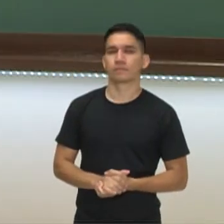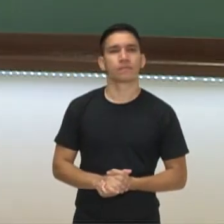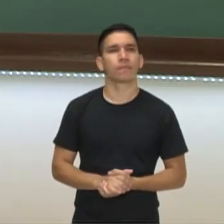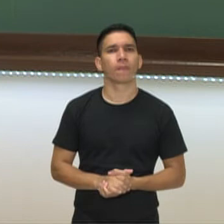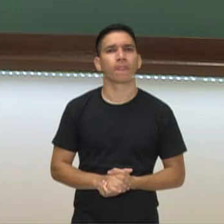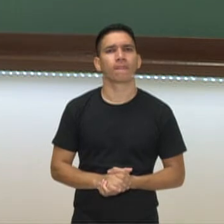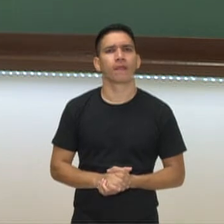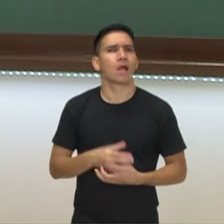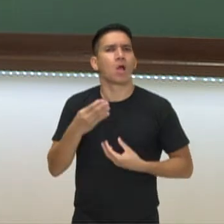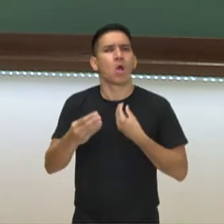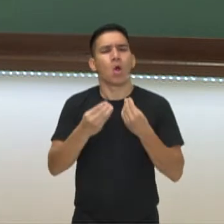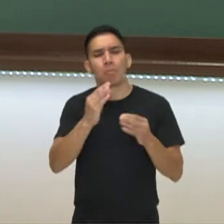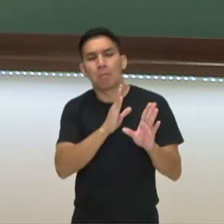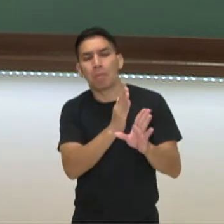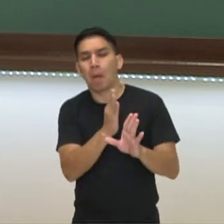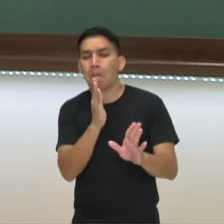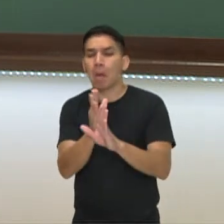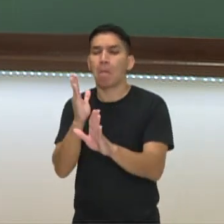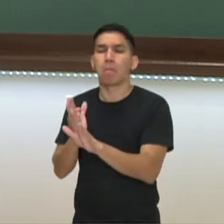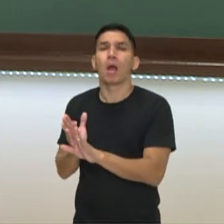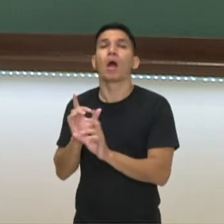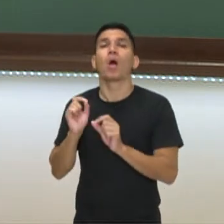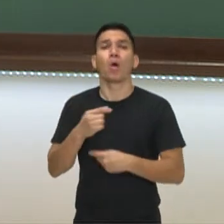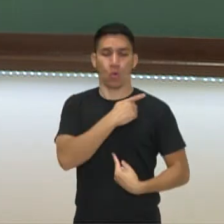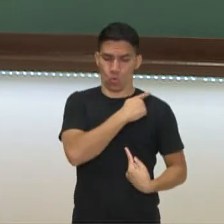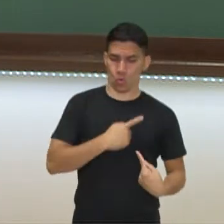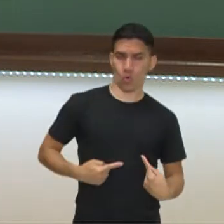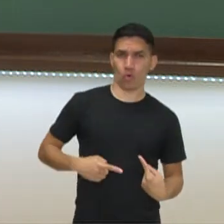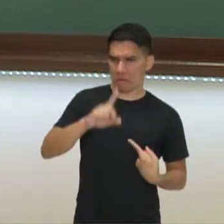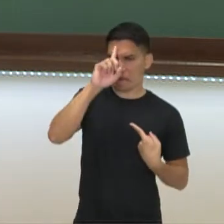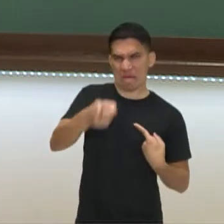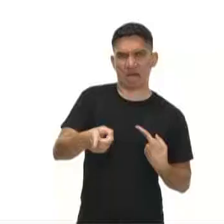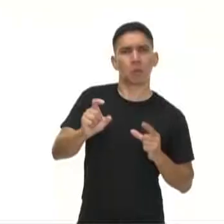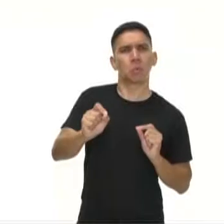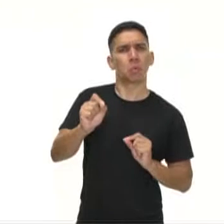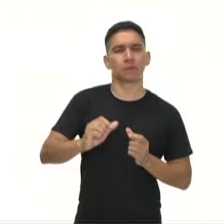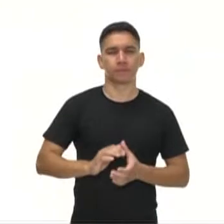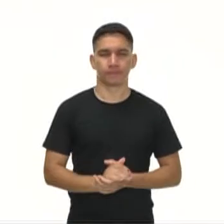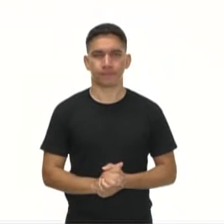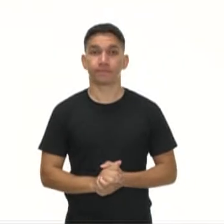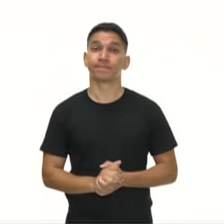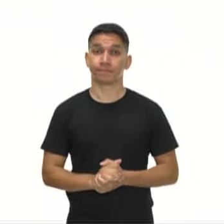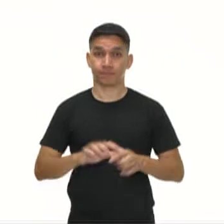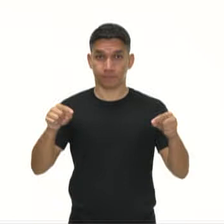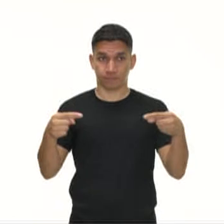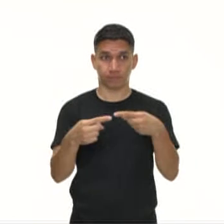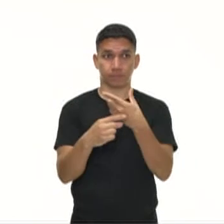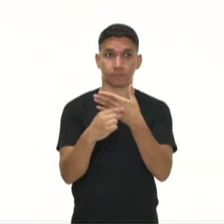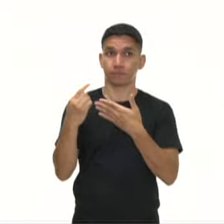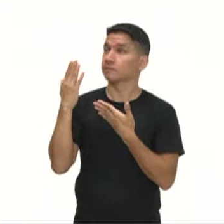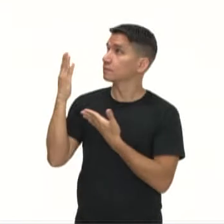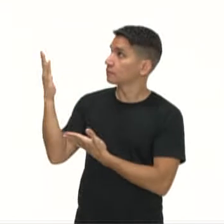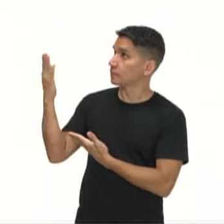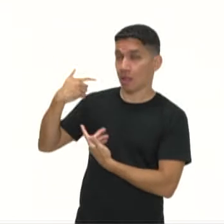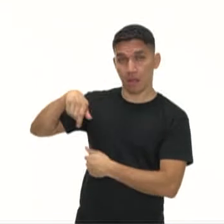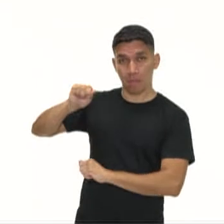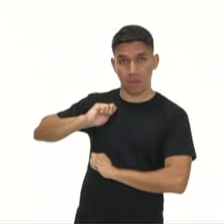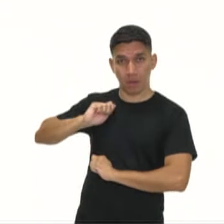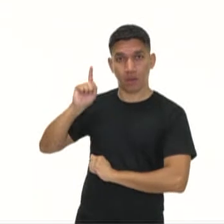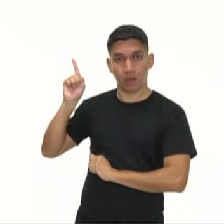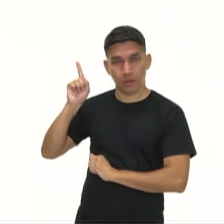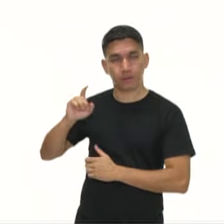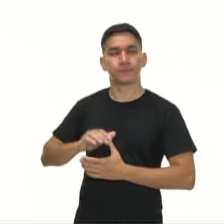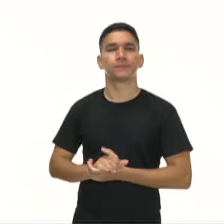Como identificar um governo autoritário? Segundo o cientista político espanhol Juan